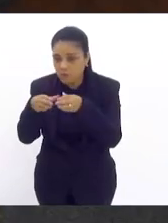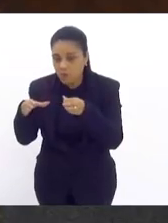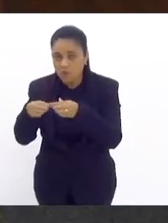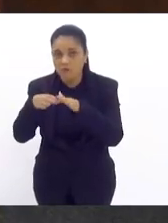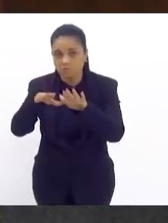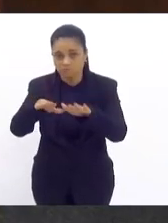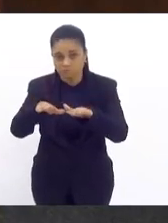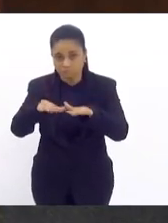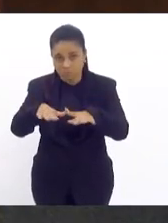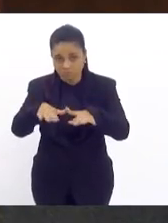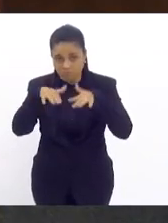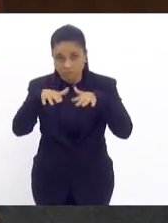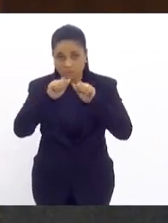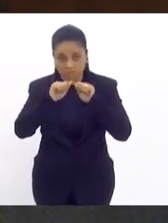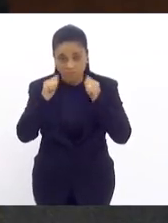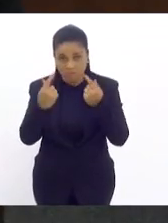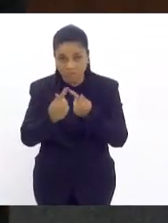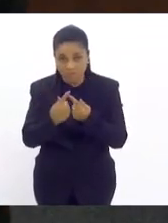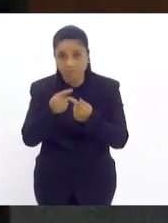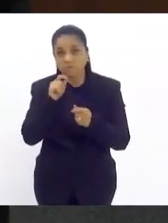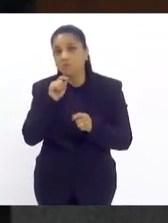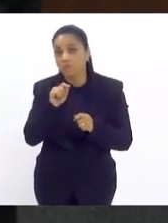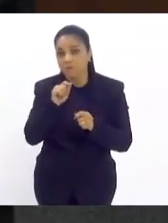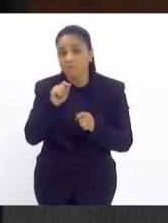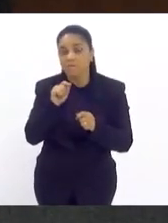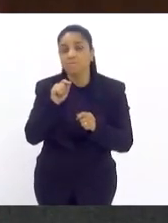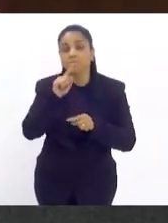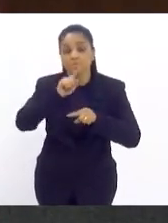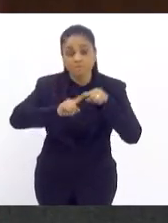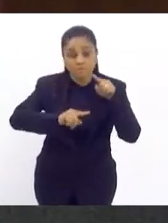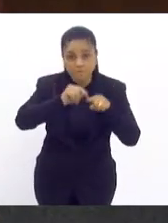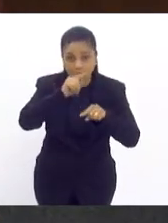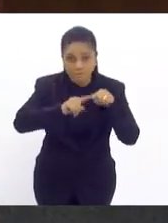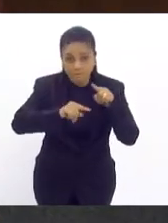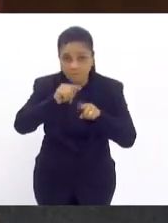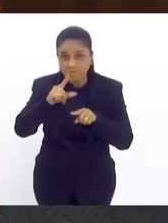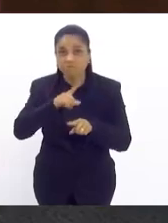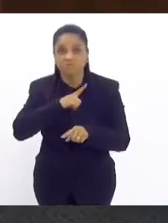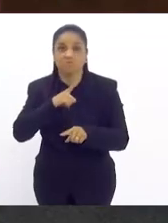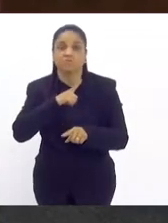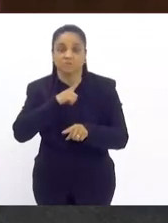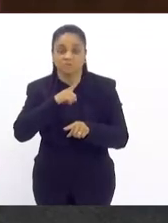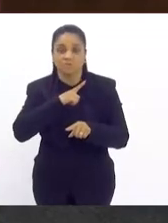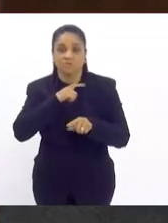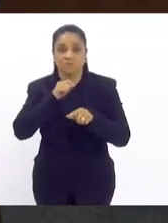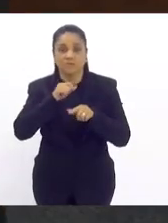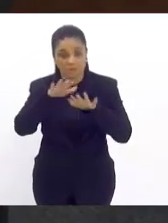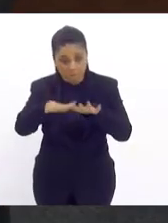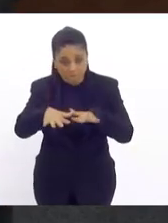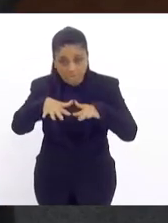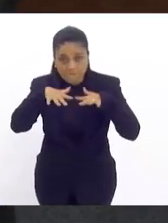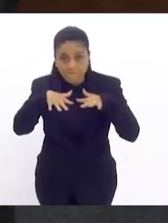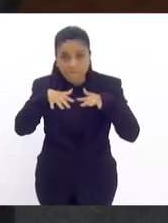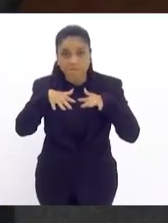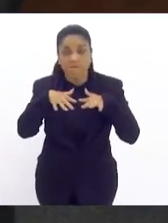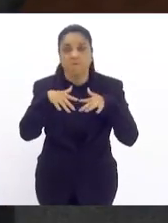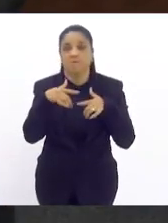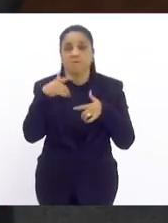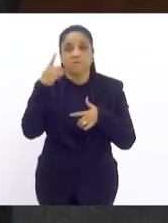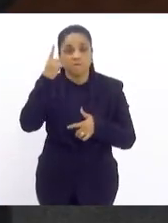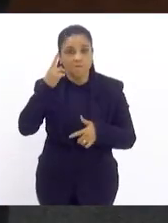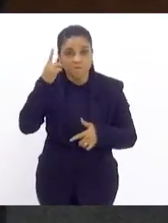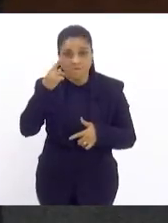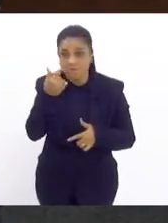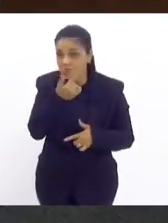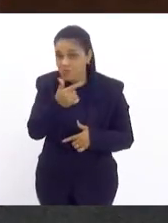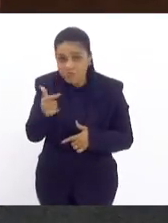Legislativa dispõe de ferramentas que certamente a frente parlamentar não tem a